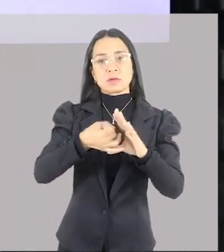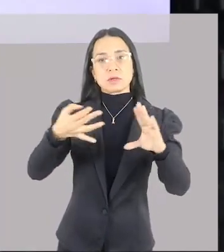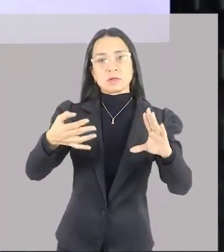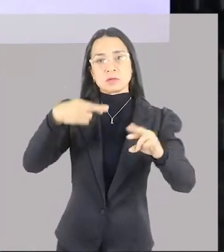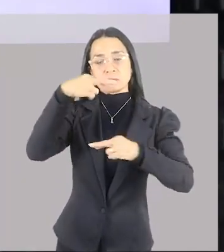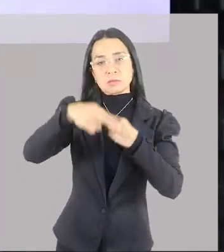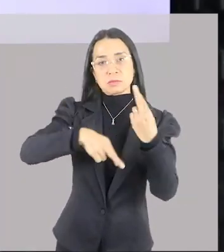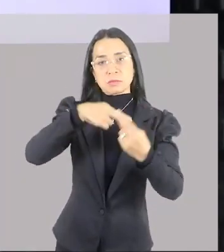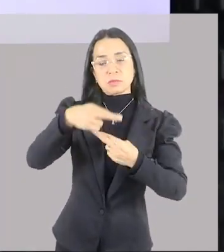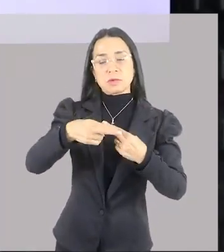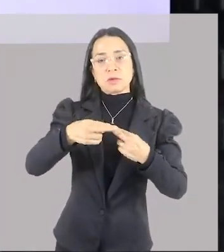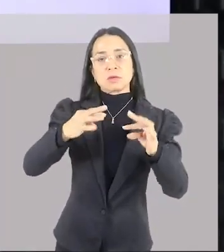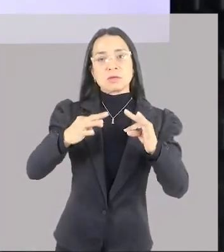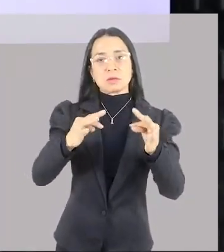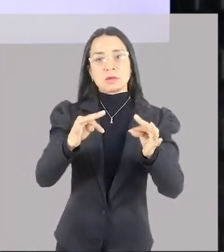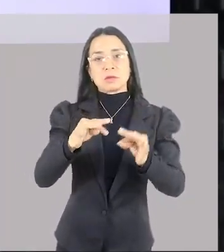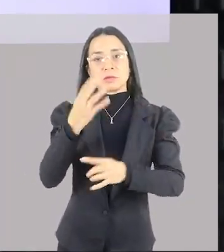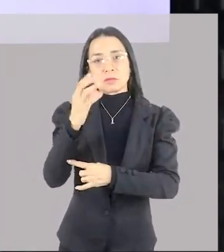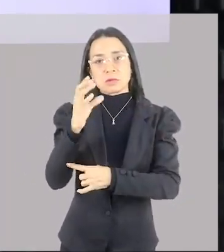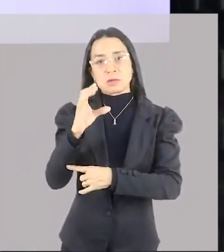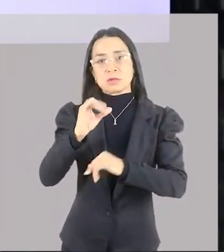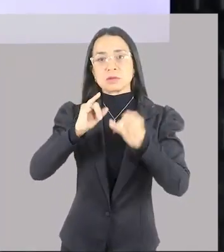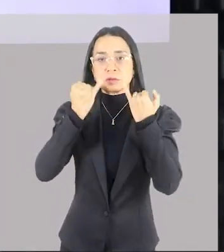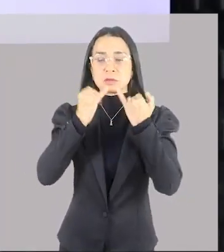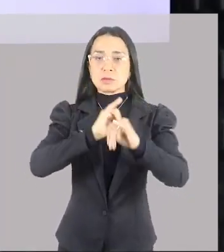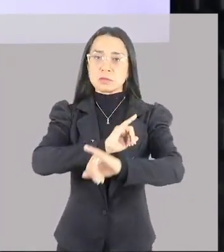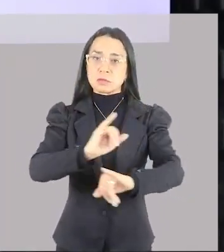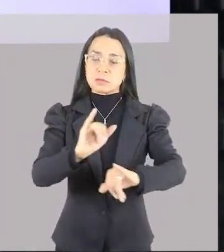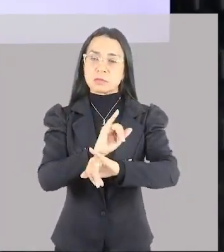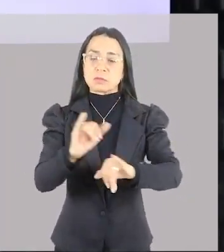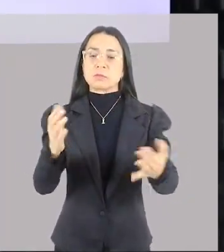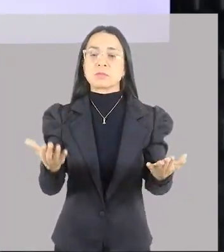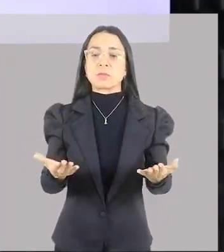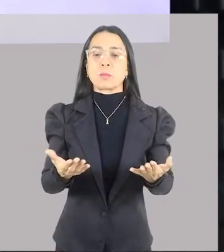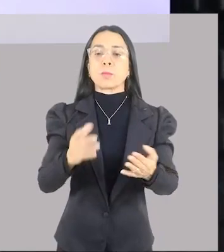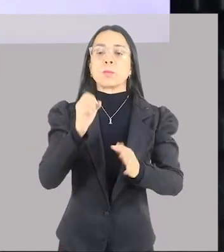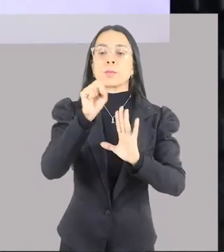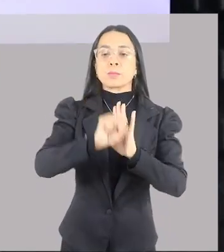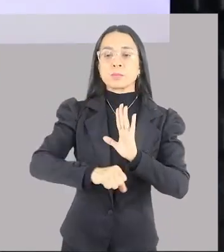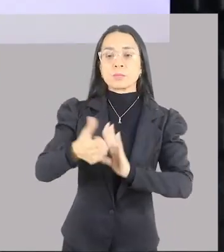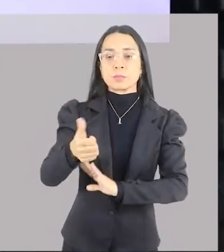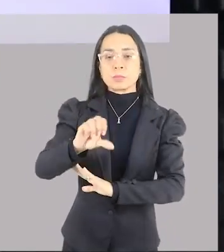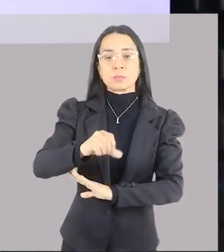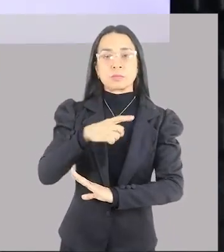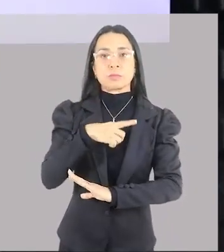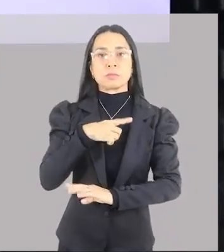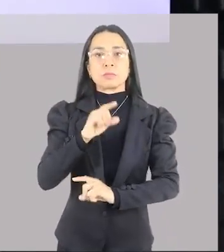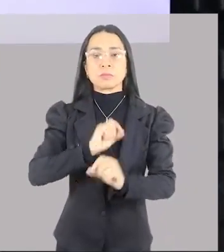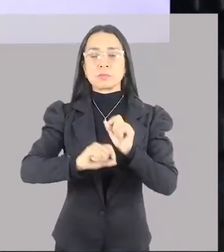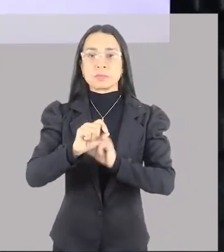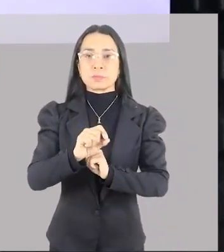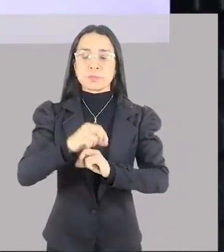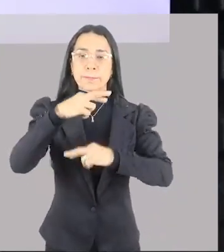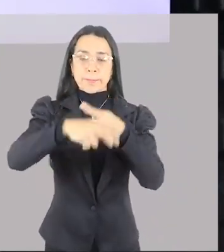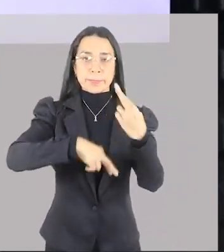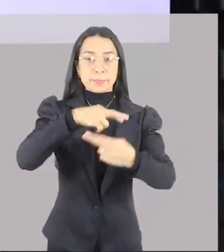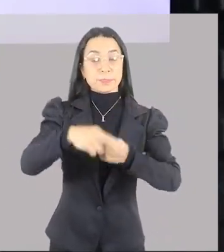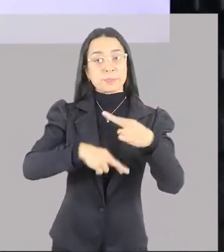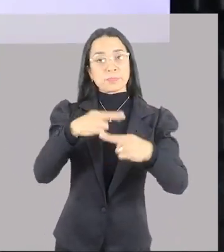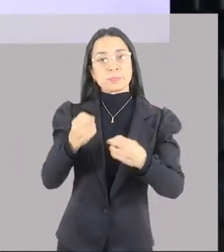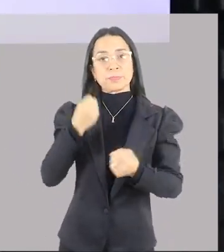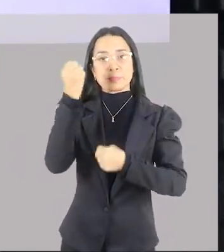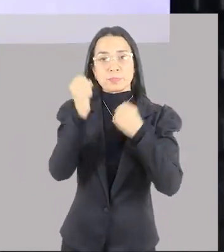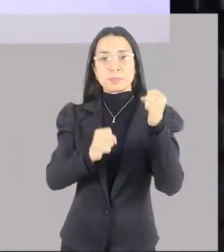Revolução Técnico-Científica e Informacional. Mas no século XIX, nós temos aí a Revolução